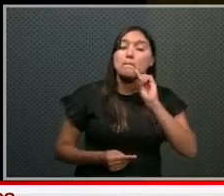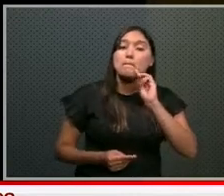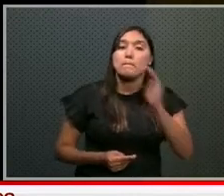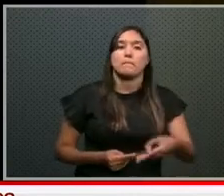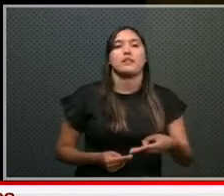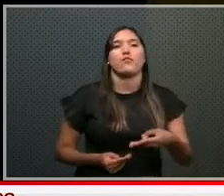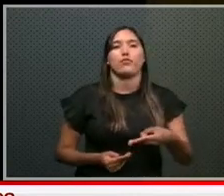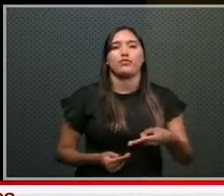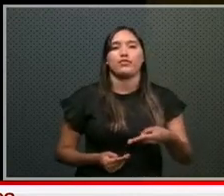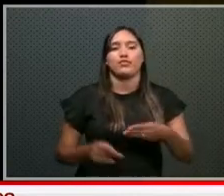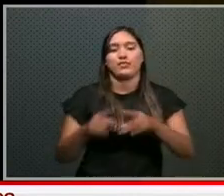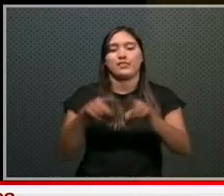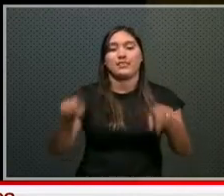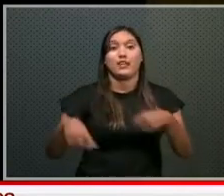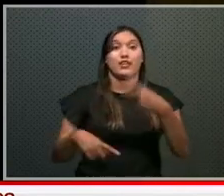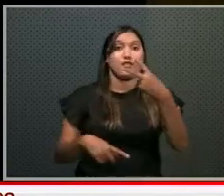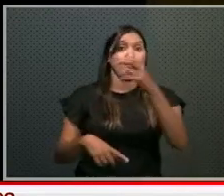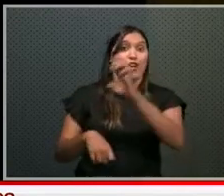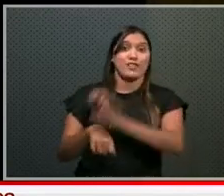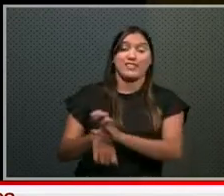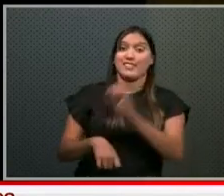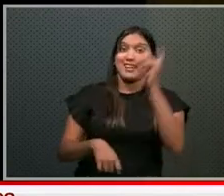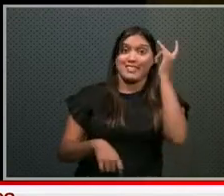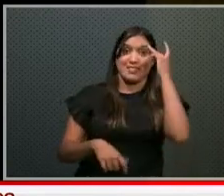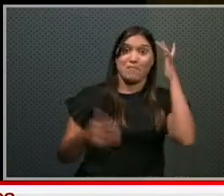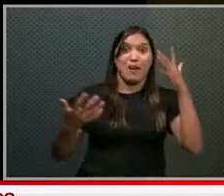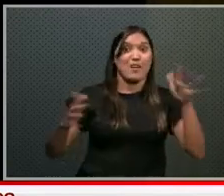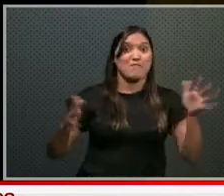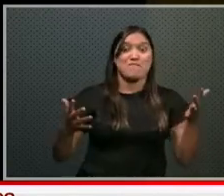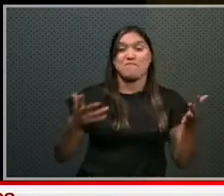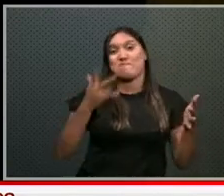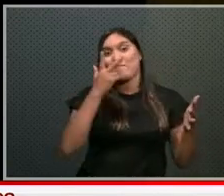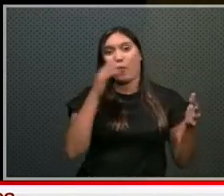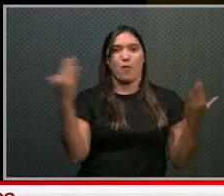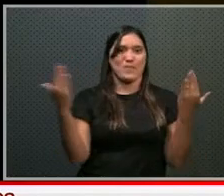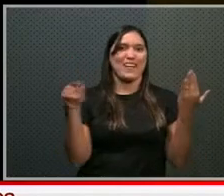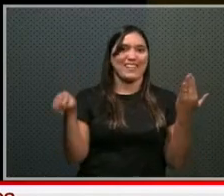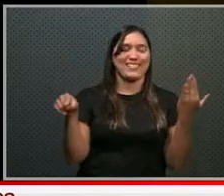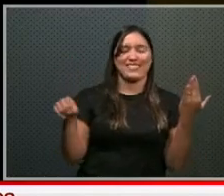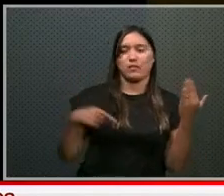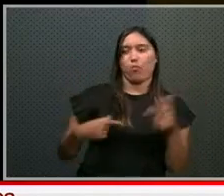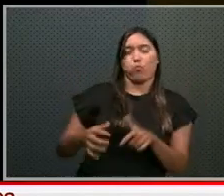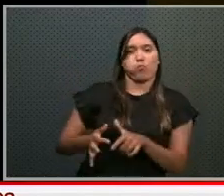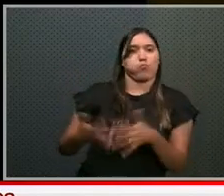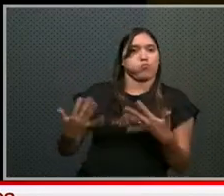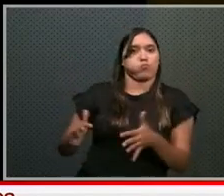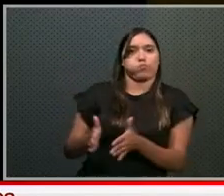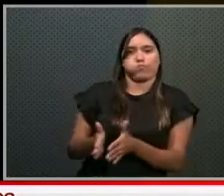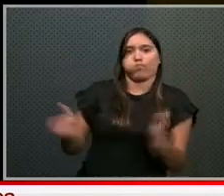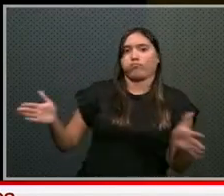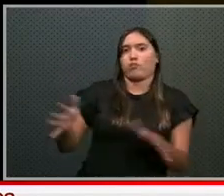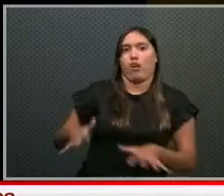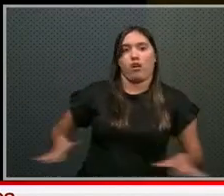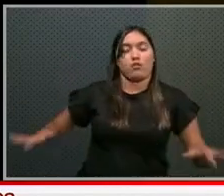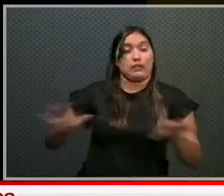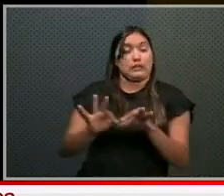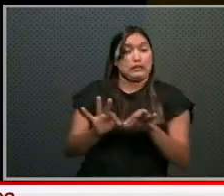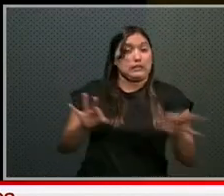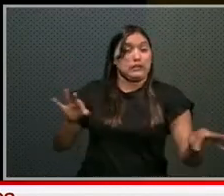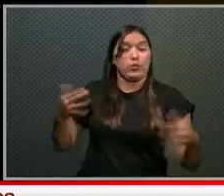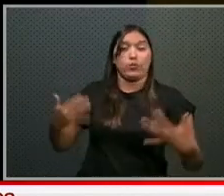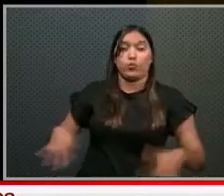dois estados de São Paulo prontos para a gente revolucionar agricultura com tecnologia